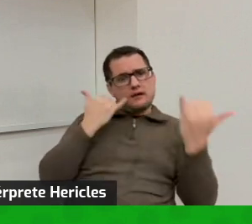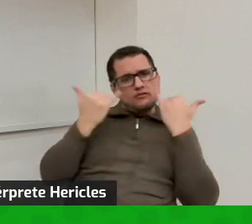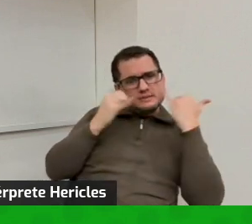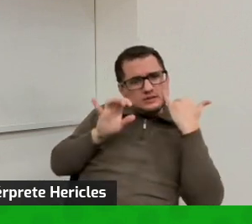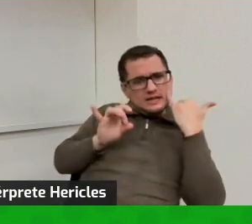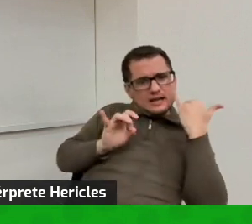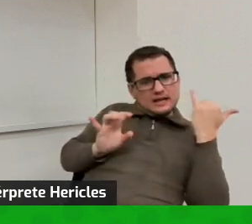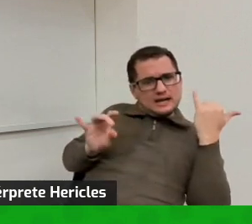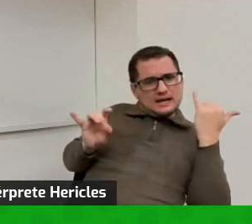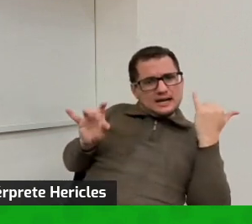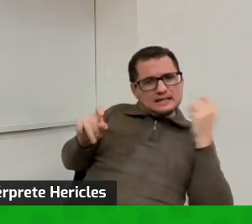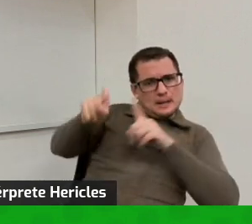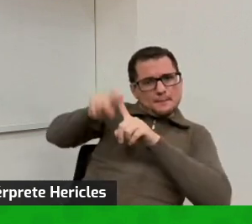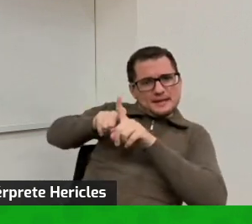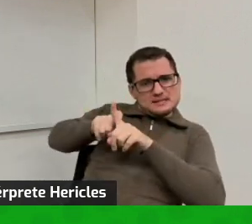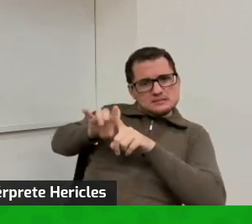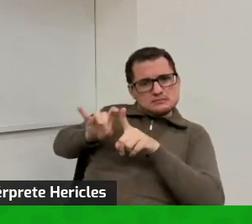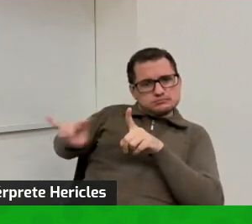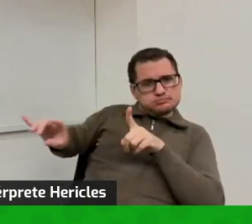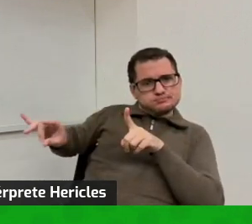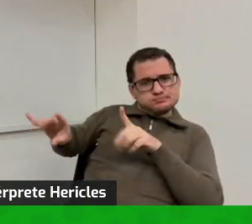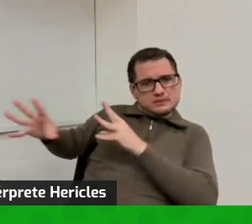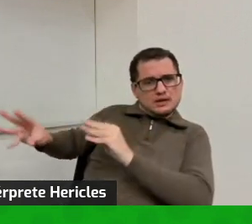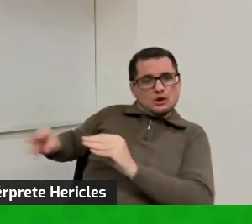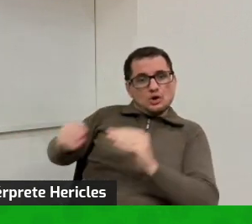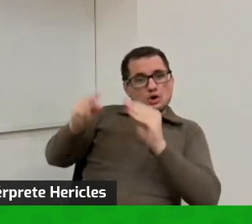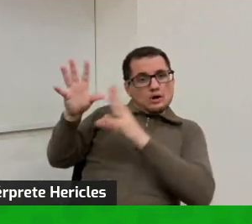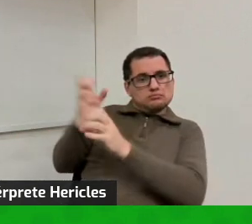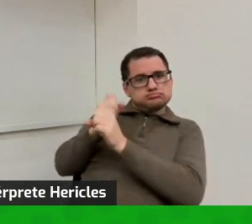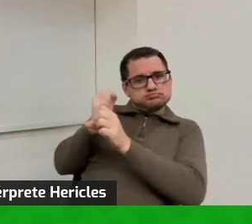colocar aqui o meu mês,